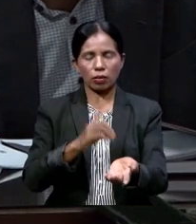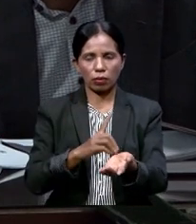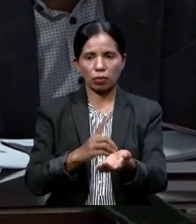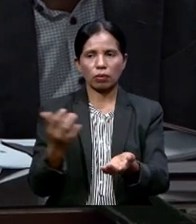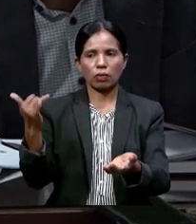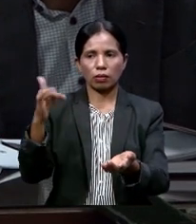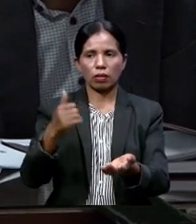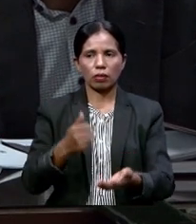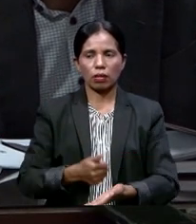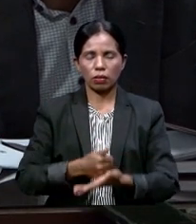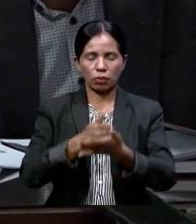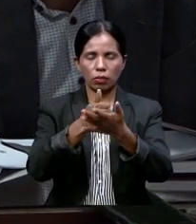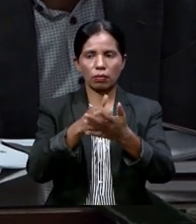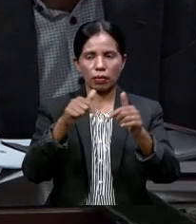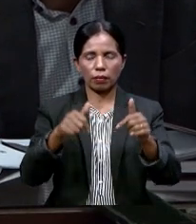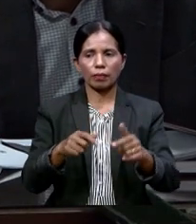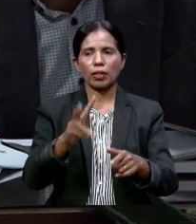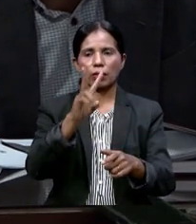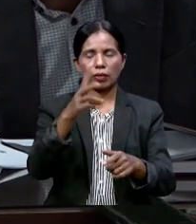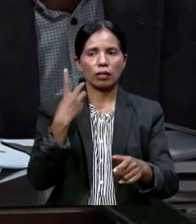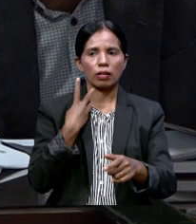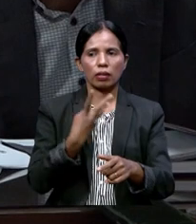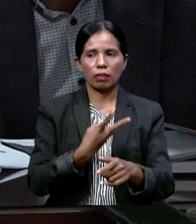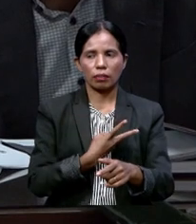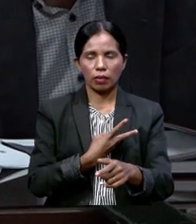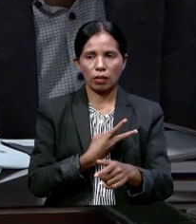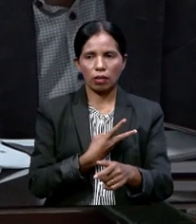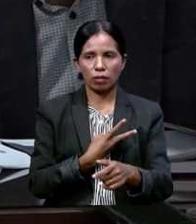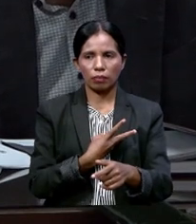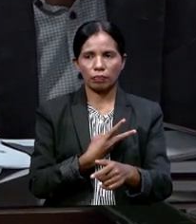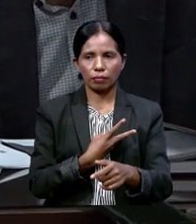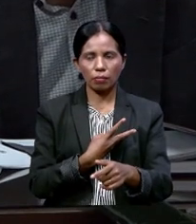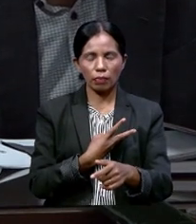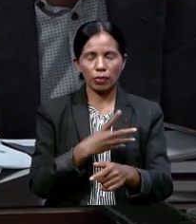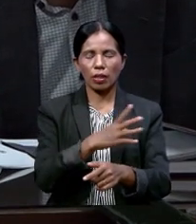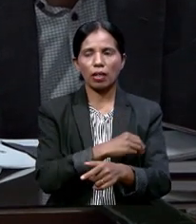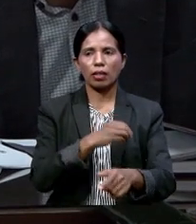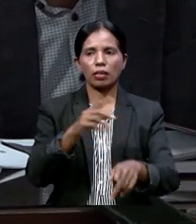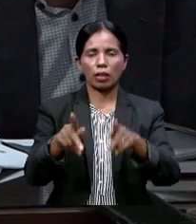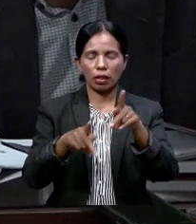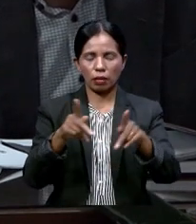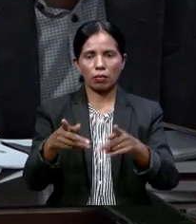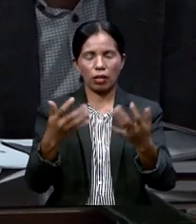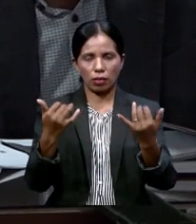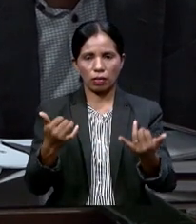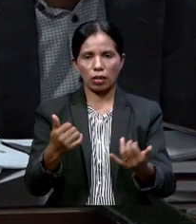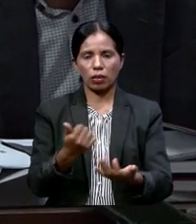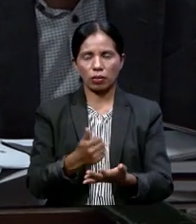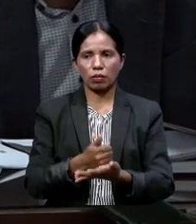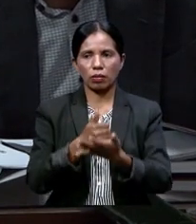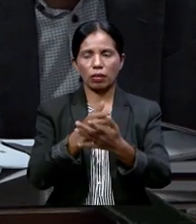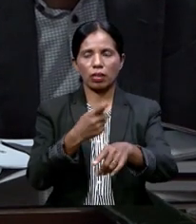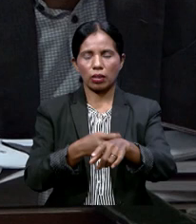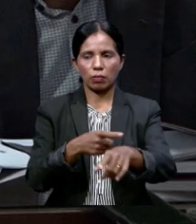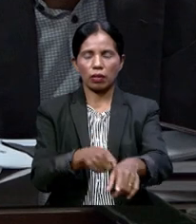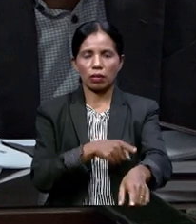não, o atendimento. E segundo, aqui tem o master plan, que agora lá vai lá. Nem o tempo na